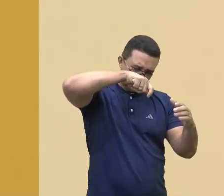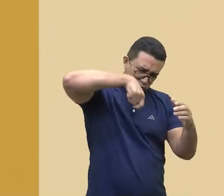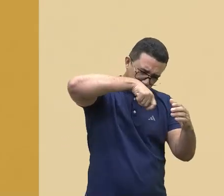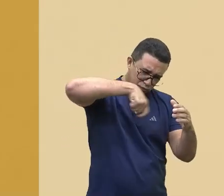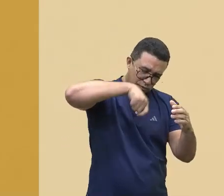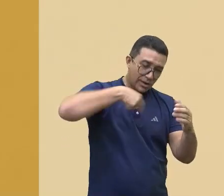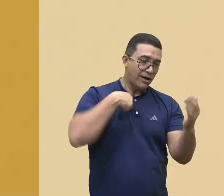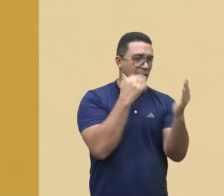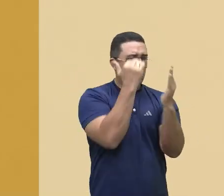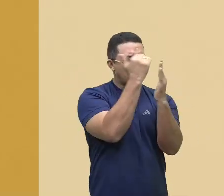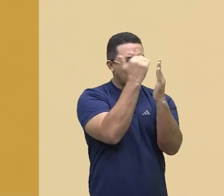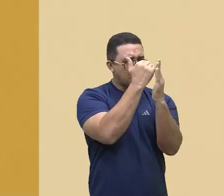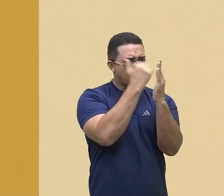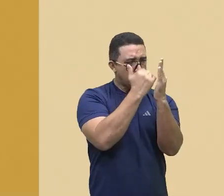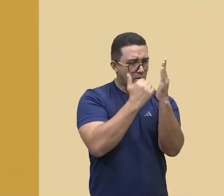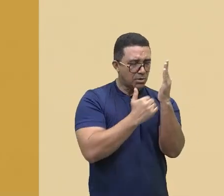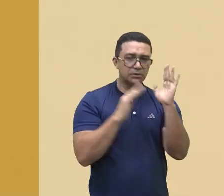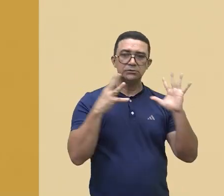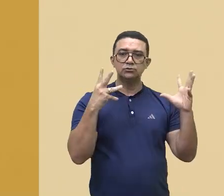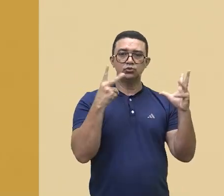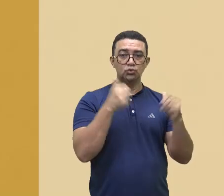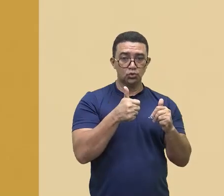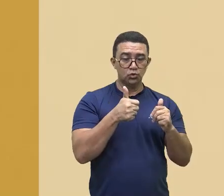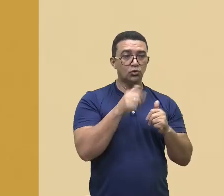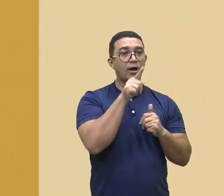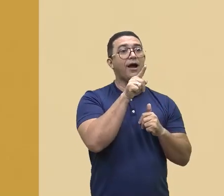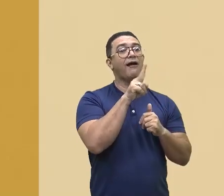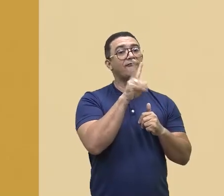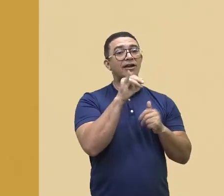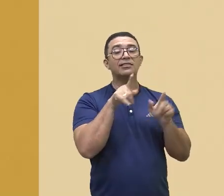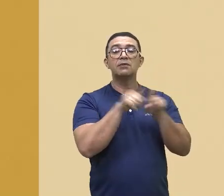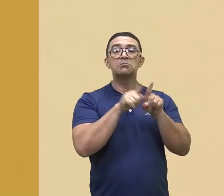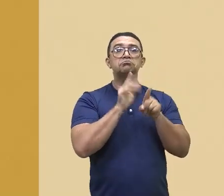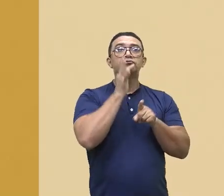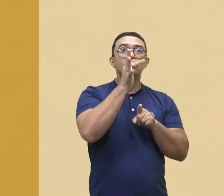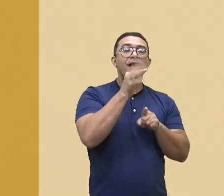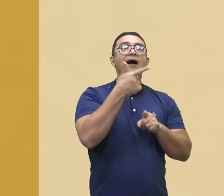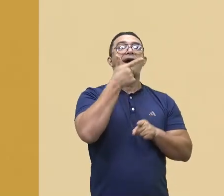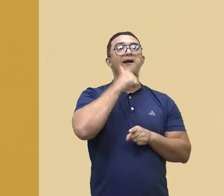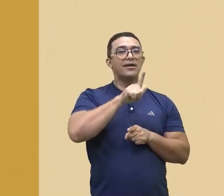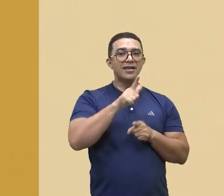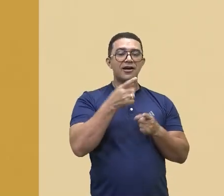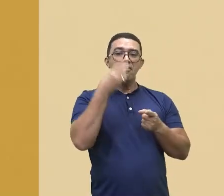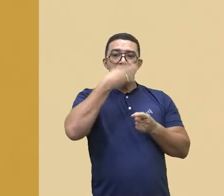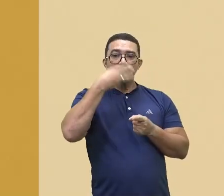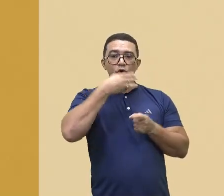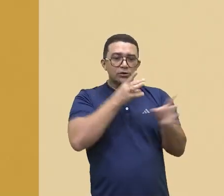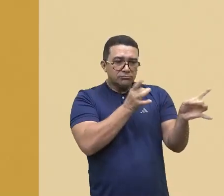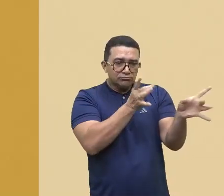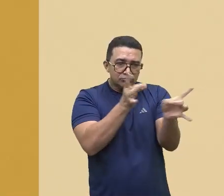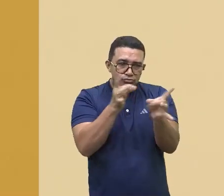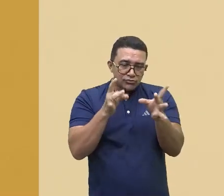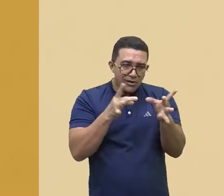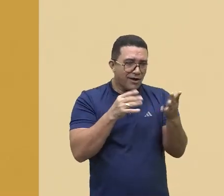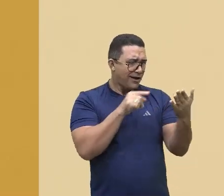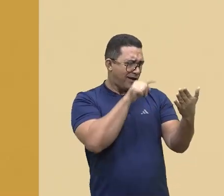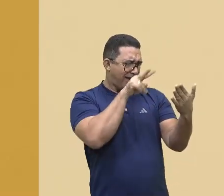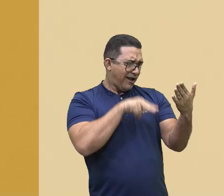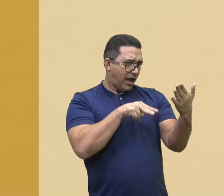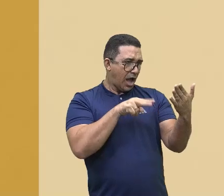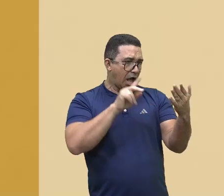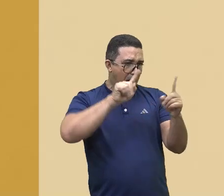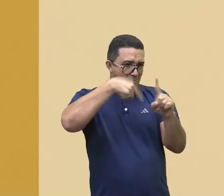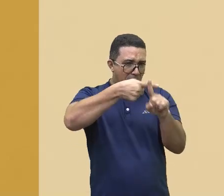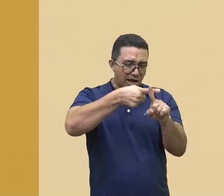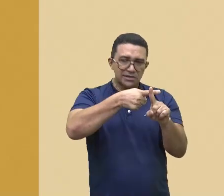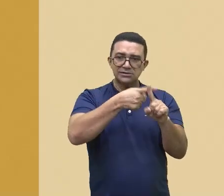você vai registrar também tudo o que você vai ganhar, tudo que você vai receber, para ver se vai valer a pena